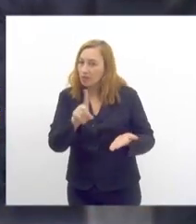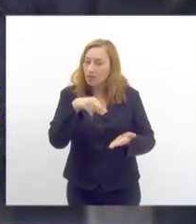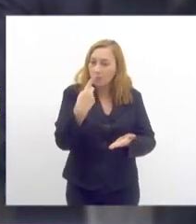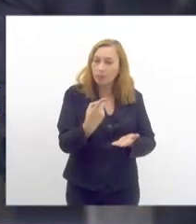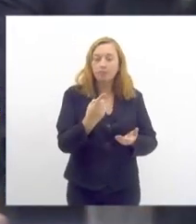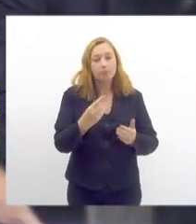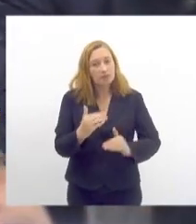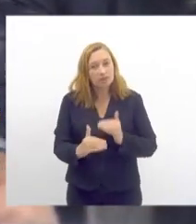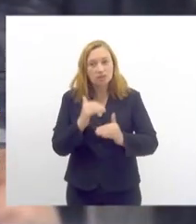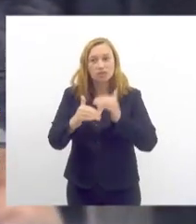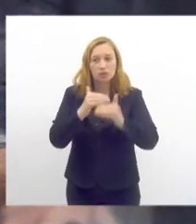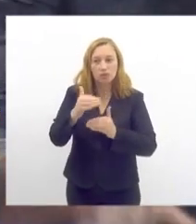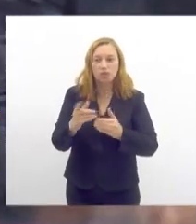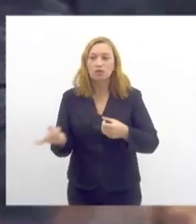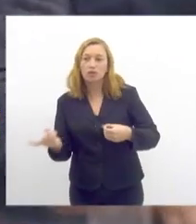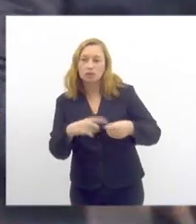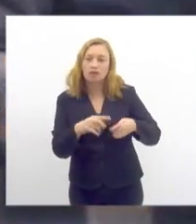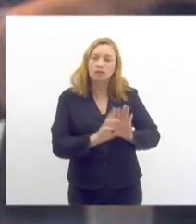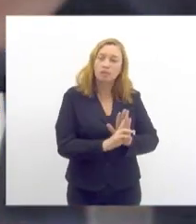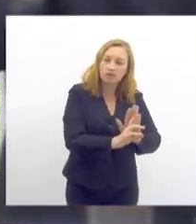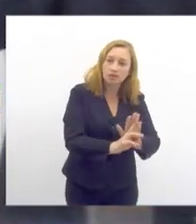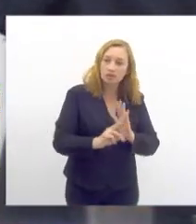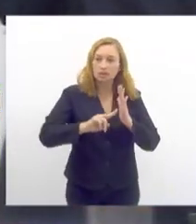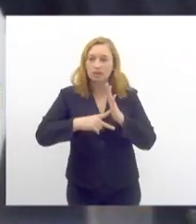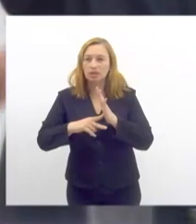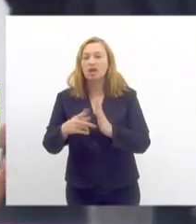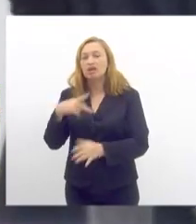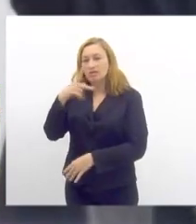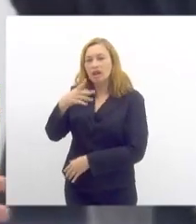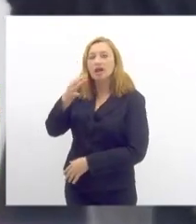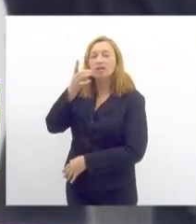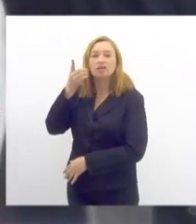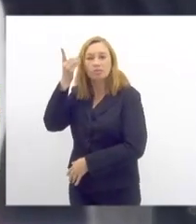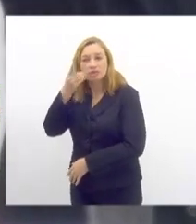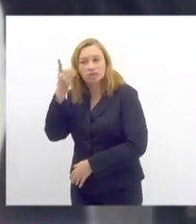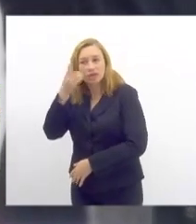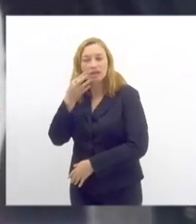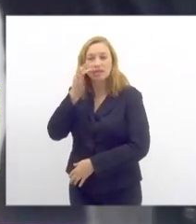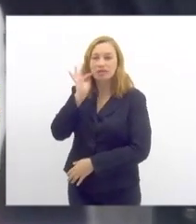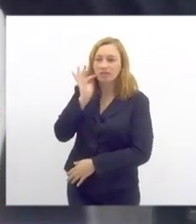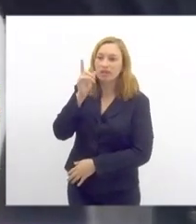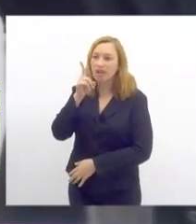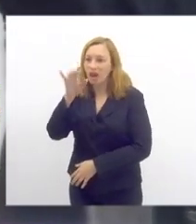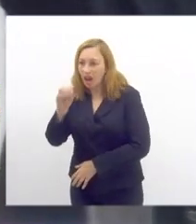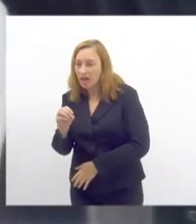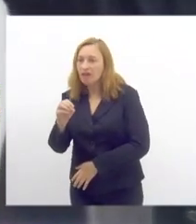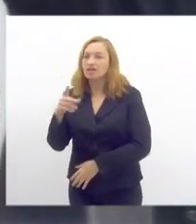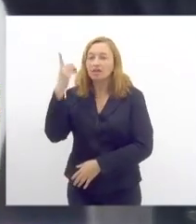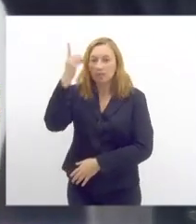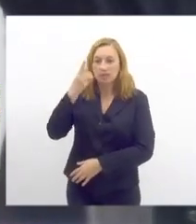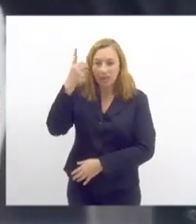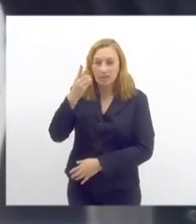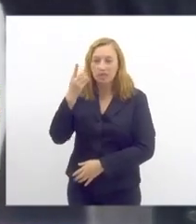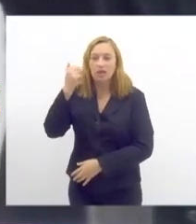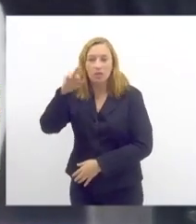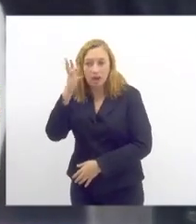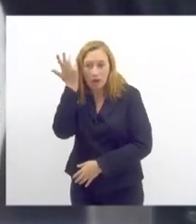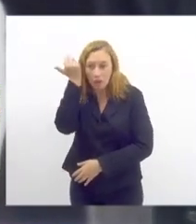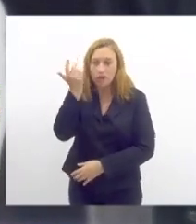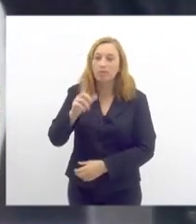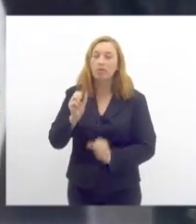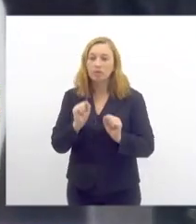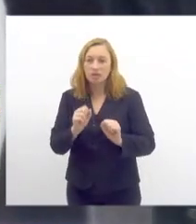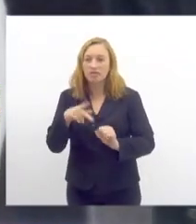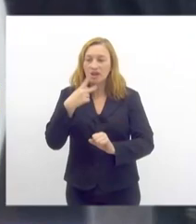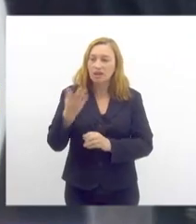possa evoluir, falar de novo a representação sindical, falar o deputado Serafim, deputado Léo, que ainda não fez uso da palavra, deputado Eliomar, para a gente poder objetivar também.